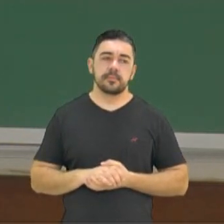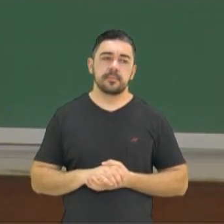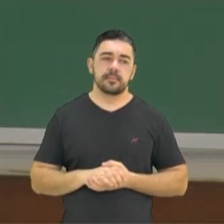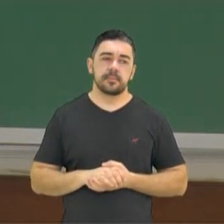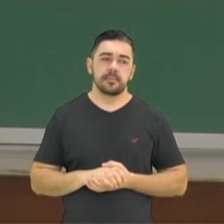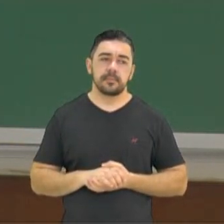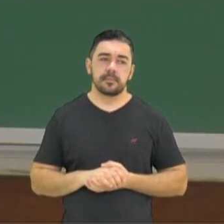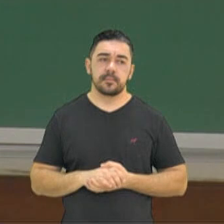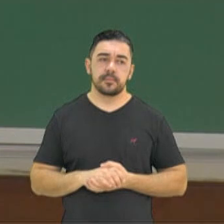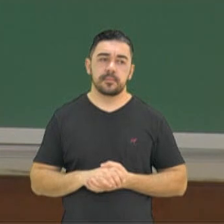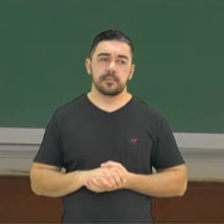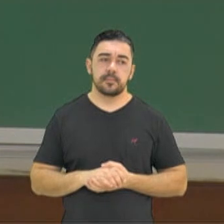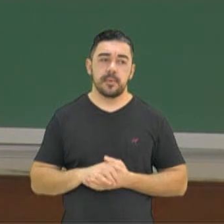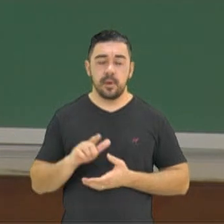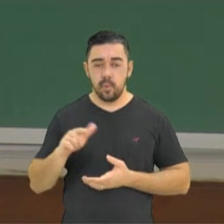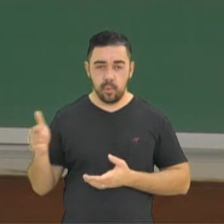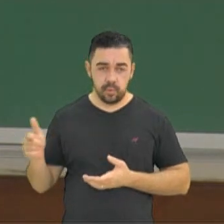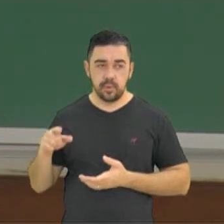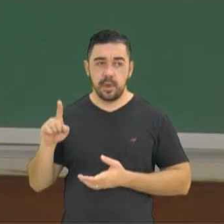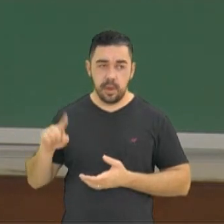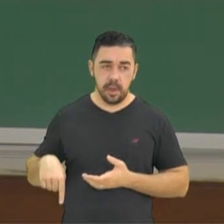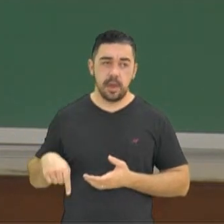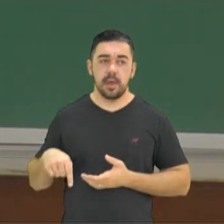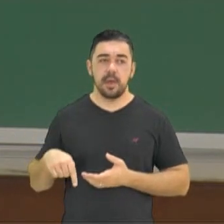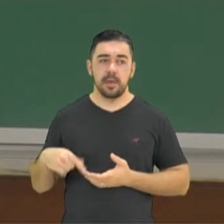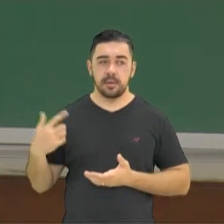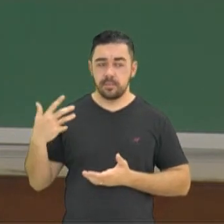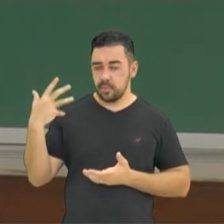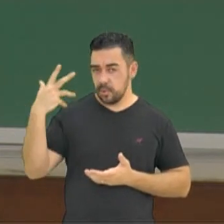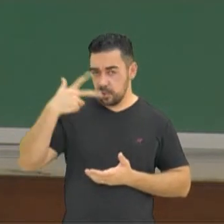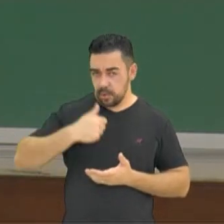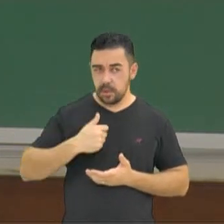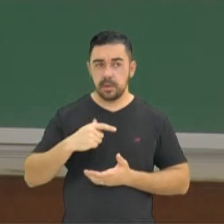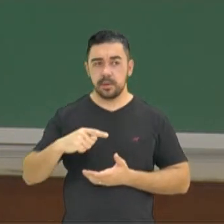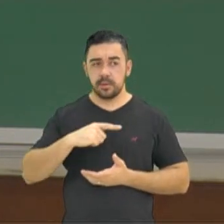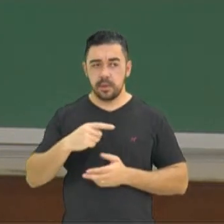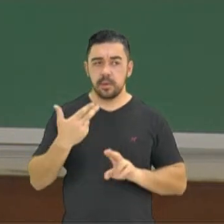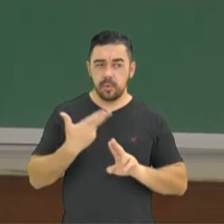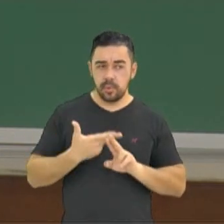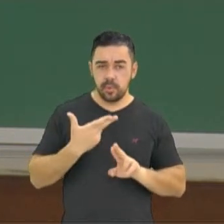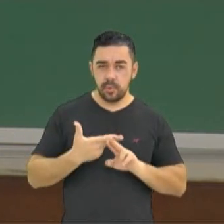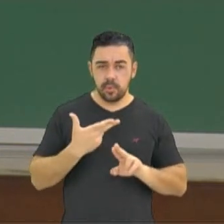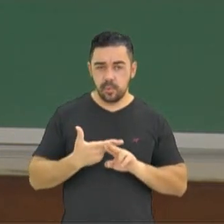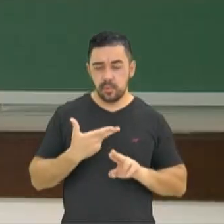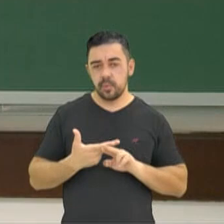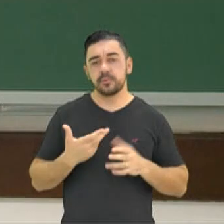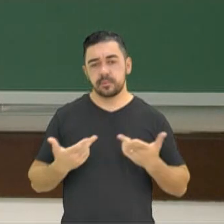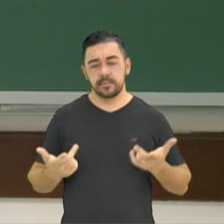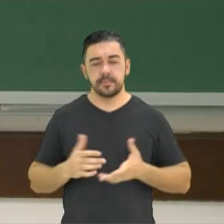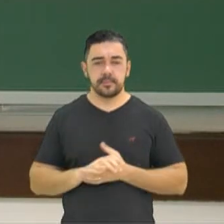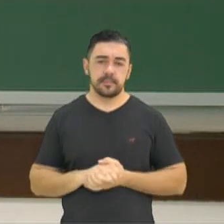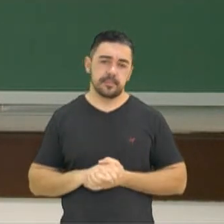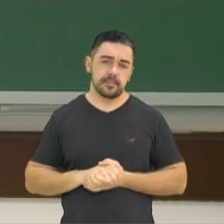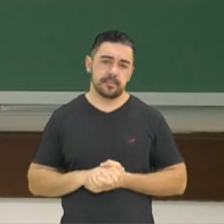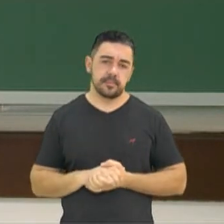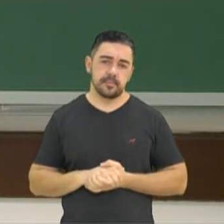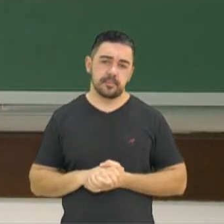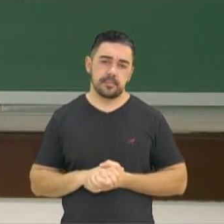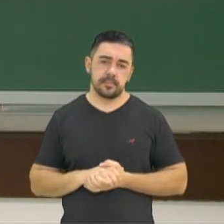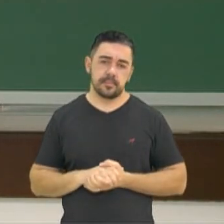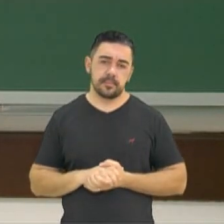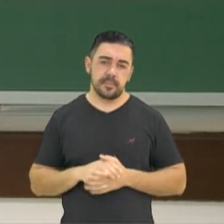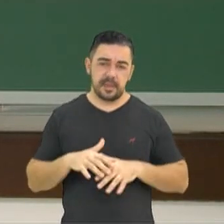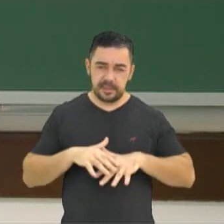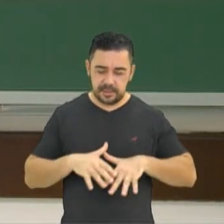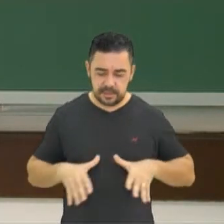Então, a outra opção está correta porque es muy guapa y lleva una falda azul. É muito bonita e usa